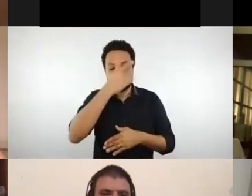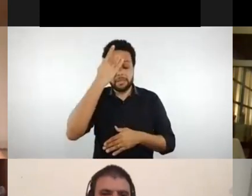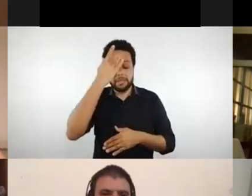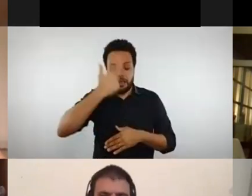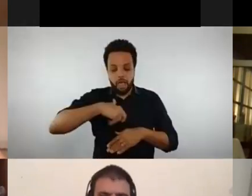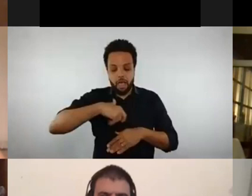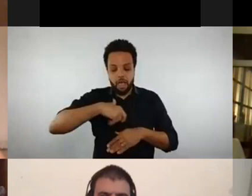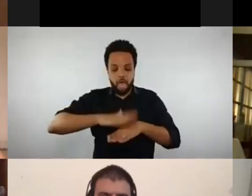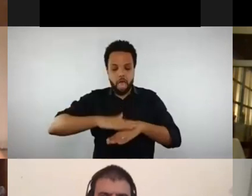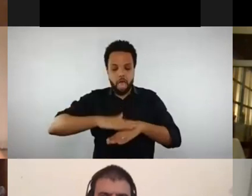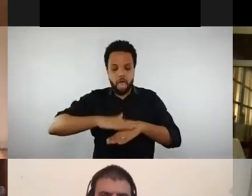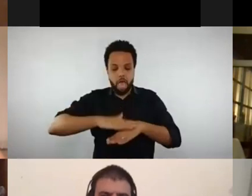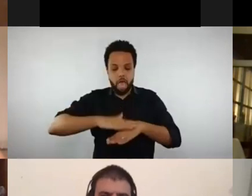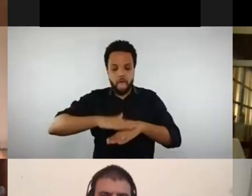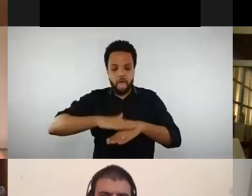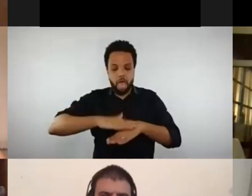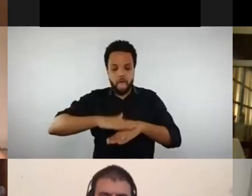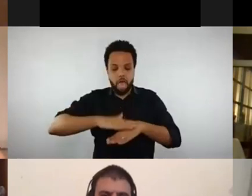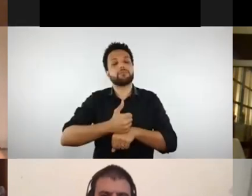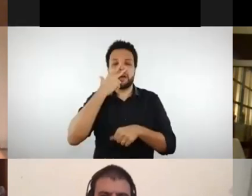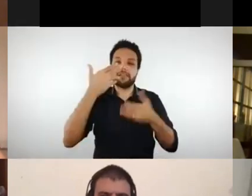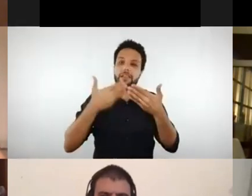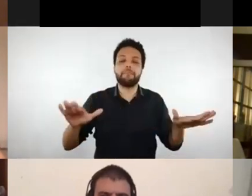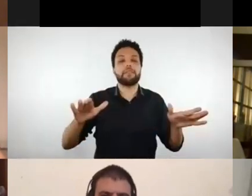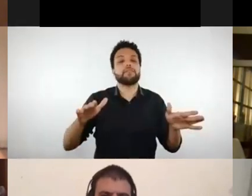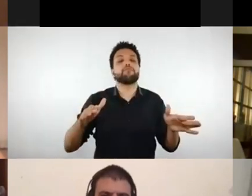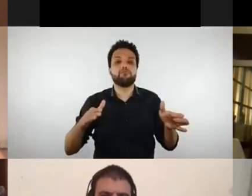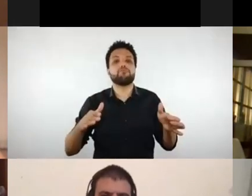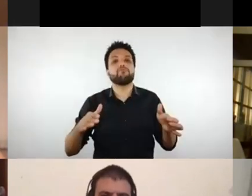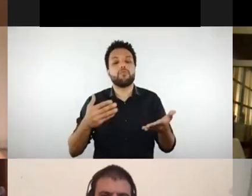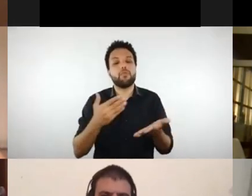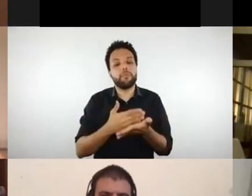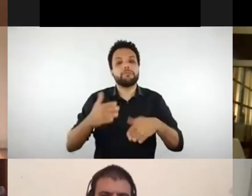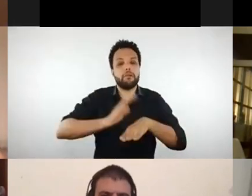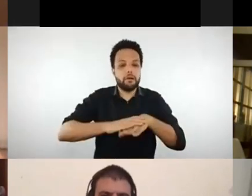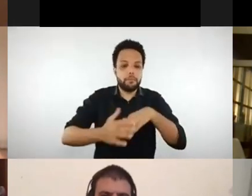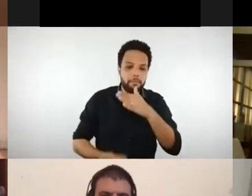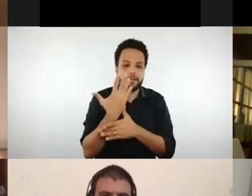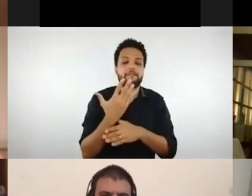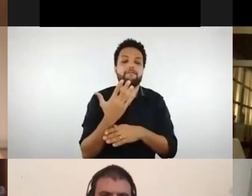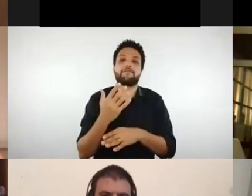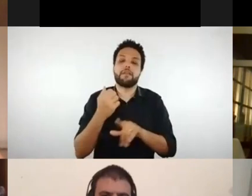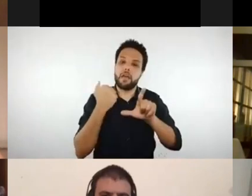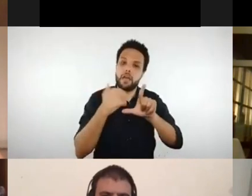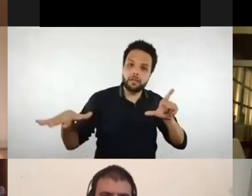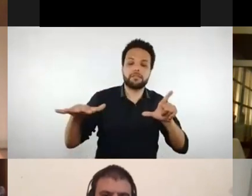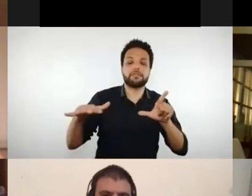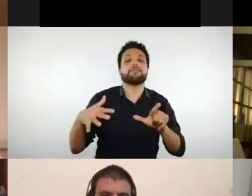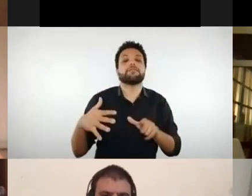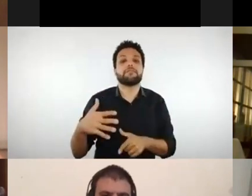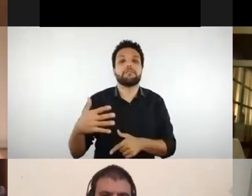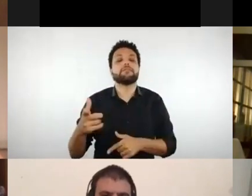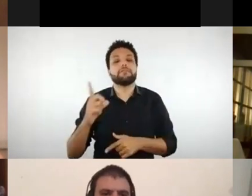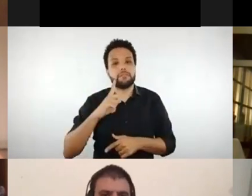muito bons. Quando se abriu o mercado para a produção audiovisual, né? Onde não eram só as televisões que produziam, vocês tinham